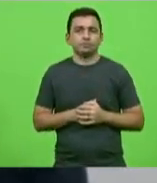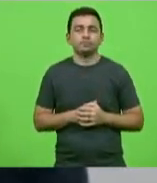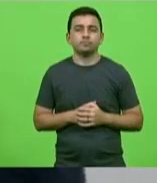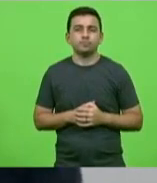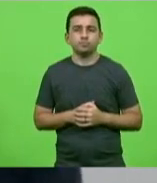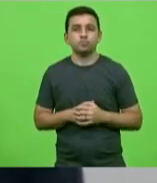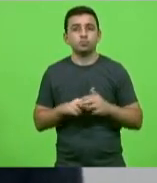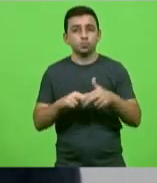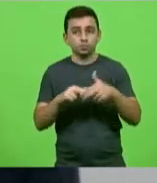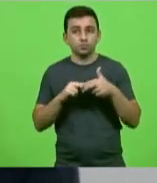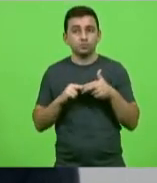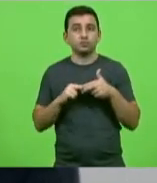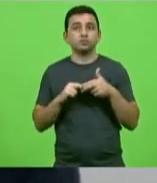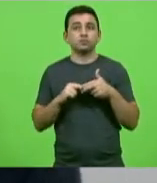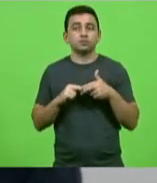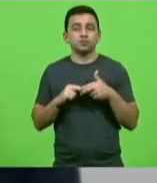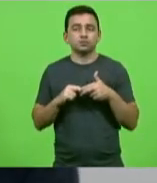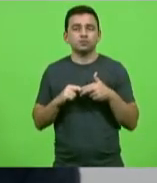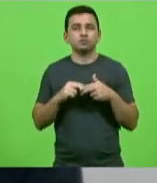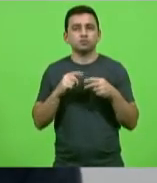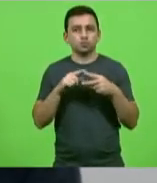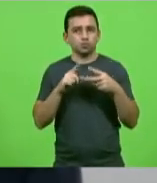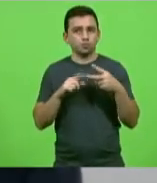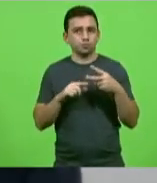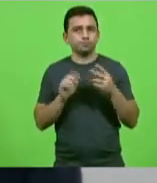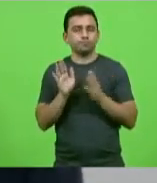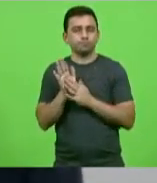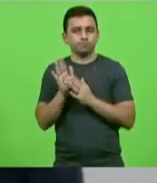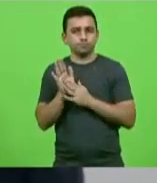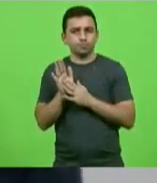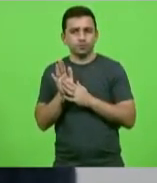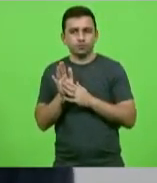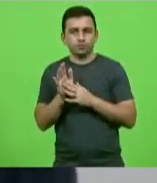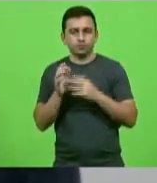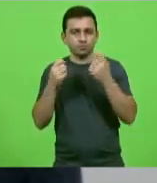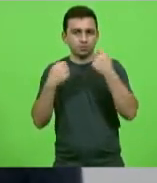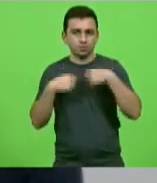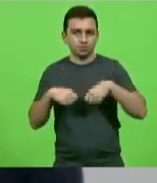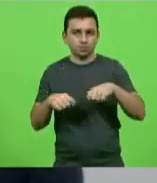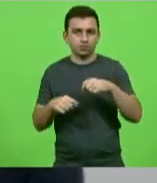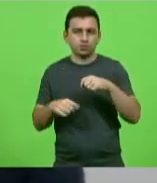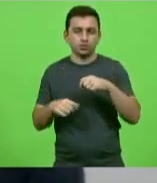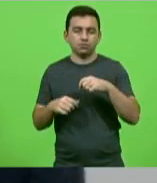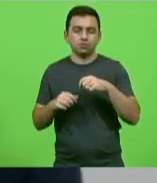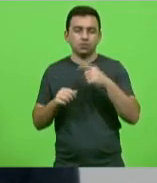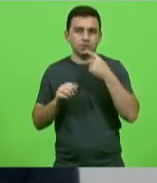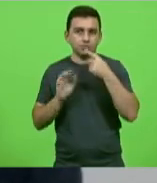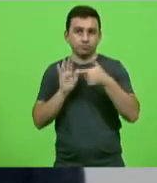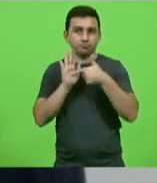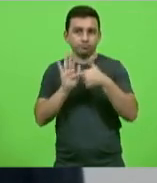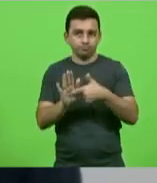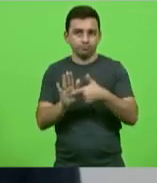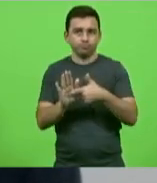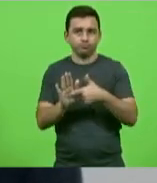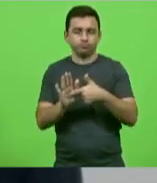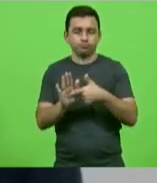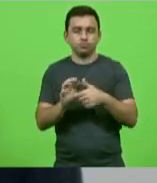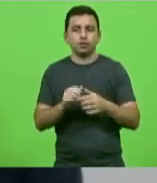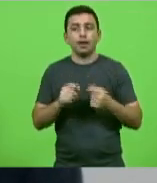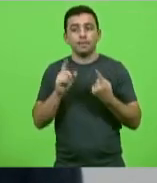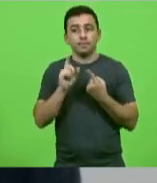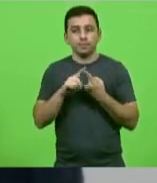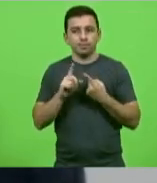Portanto, dois são os motivos para o não recebimento da denúncia no ponto. Primeiro,